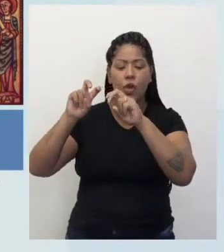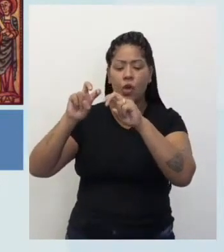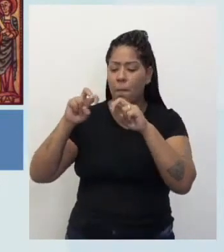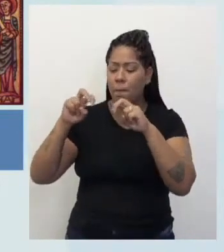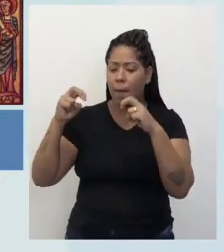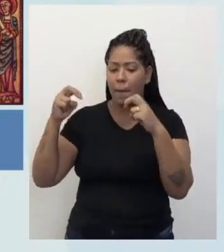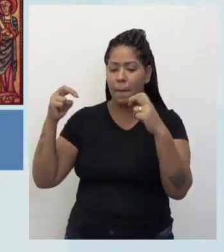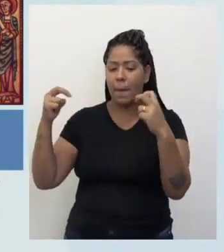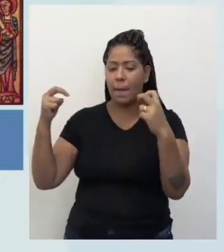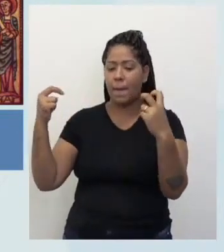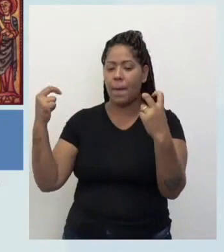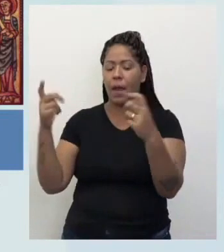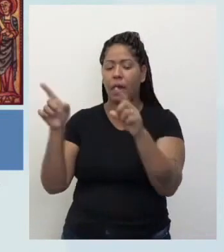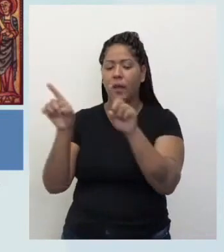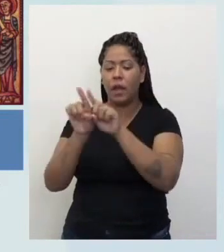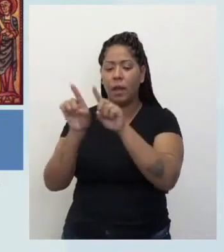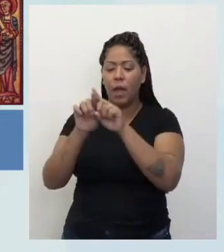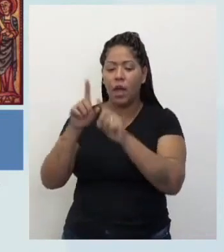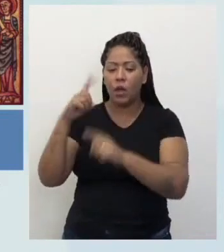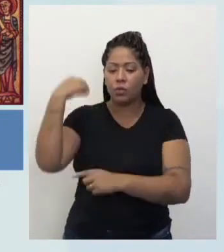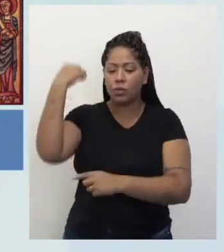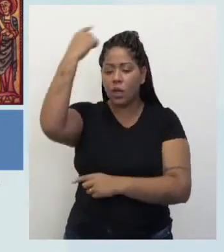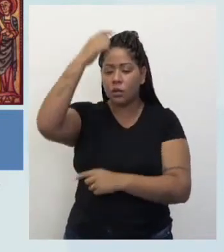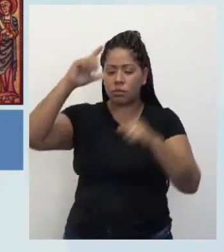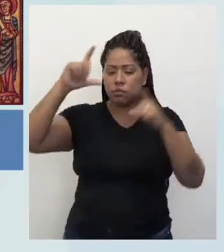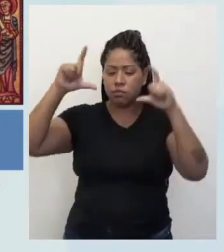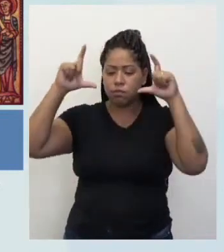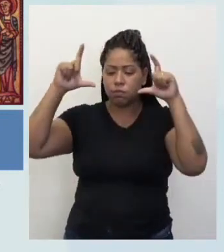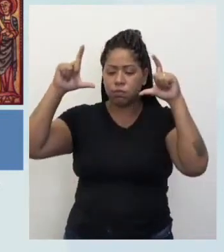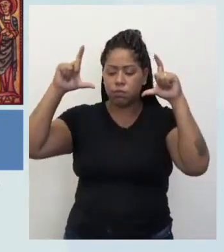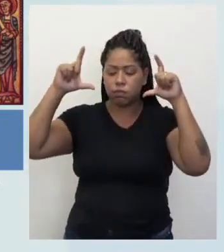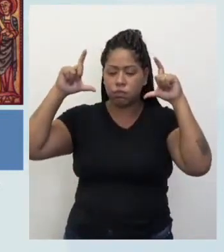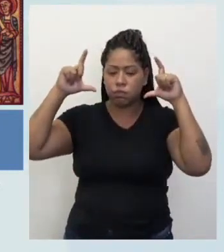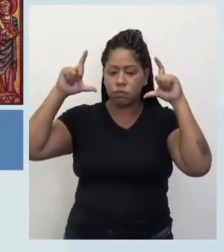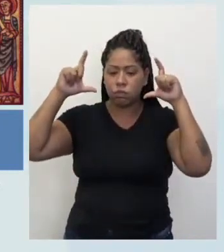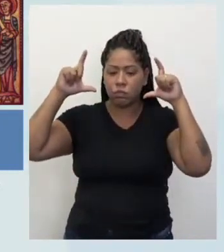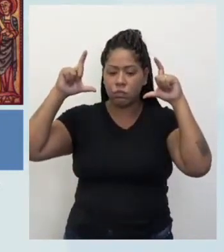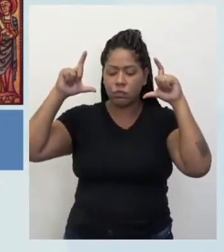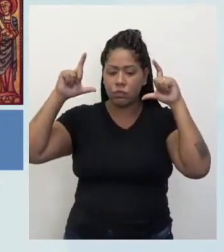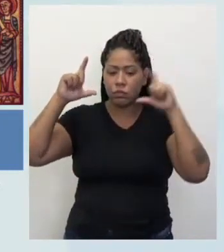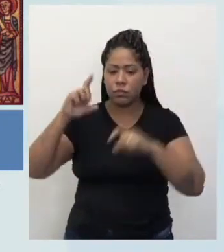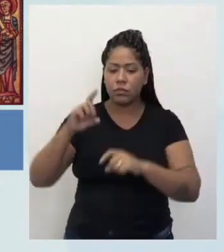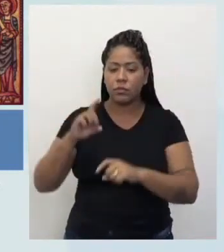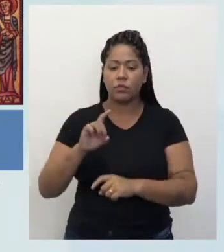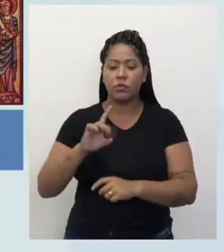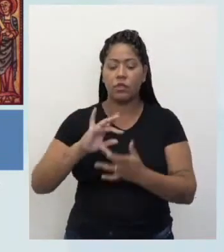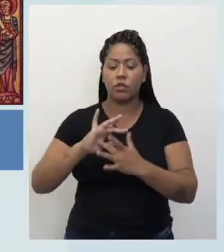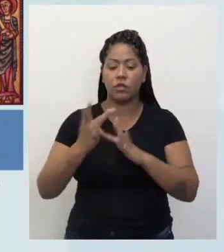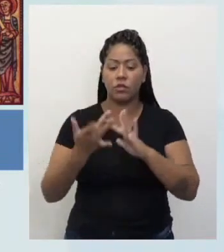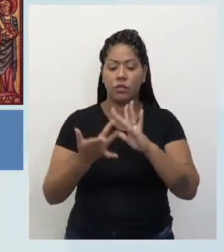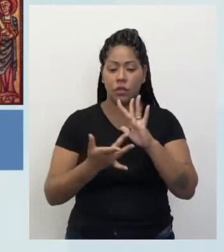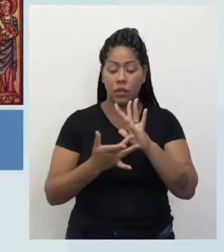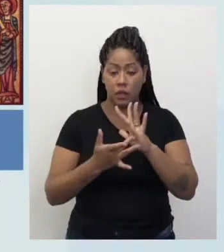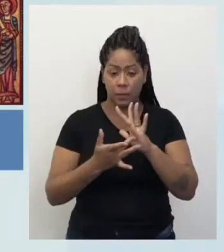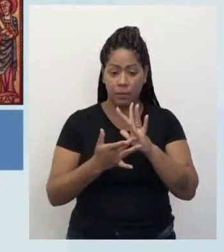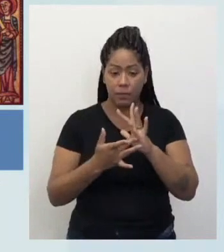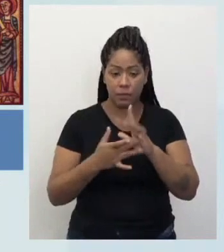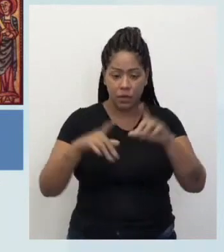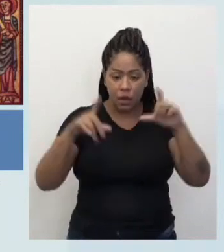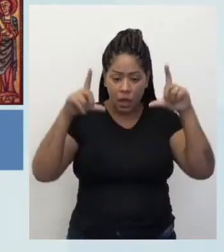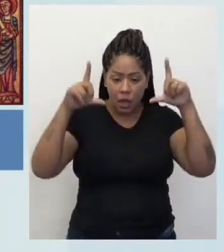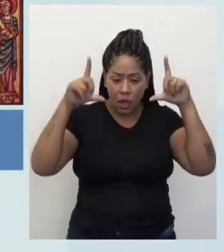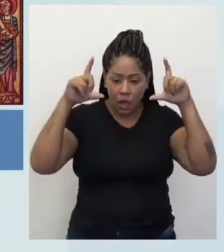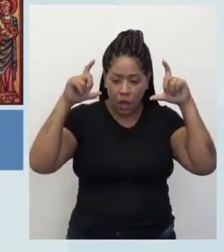uma auréola na cabeça. Na obra do Da Vinci, só Jesus tem uma tão discreta que eu tenho certeza que vocês não estão